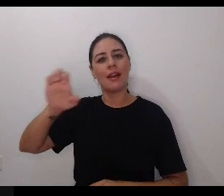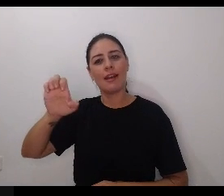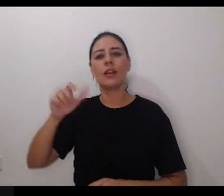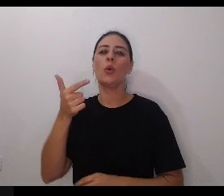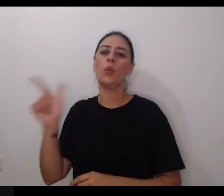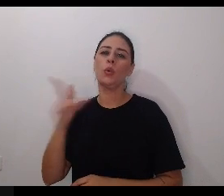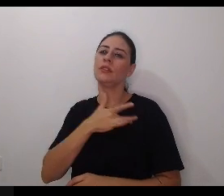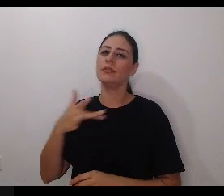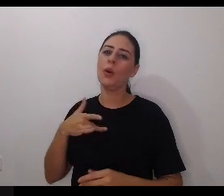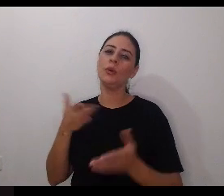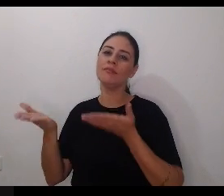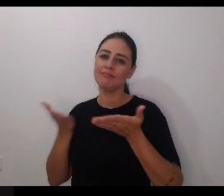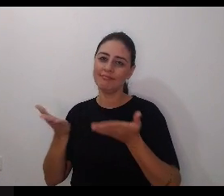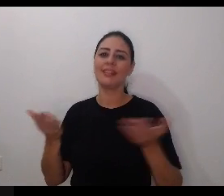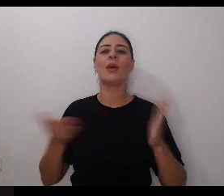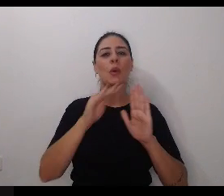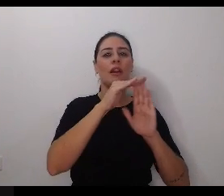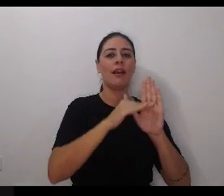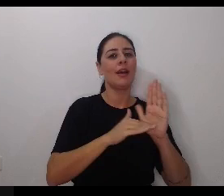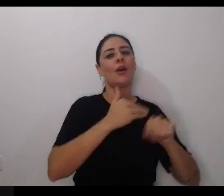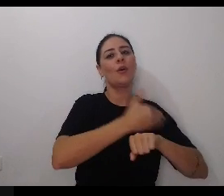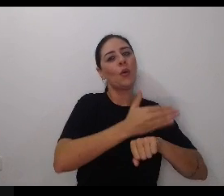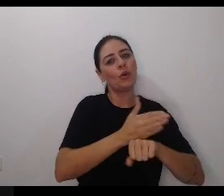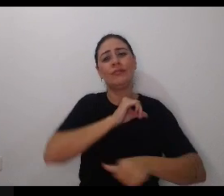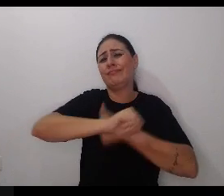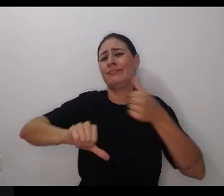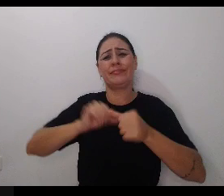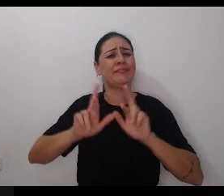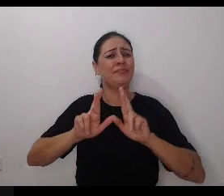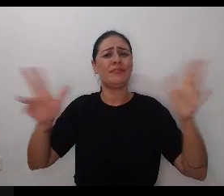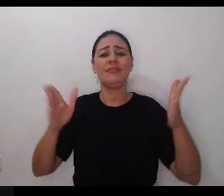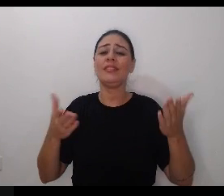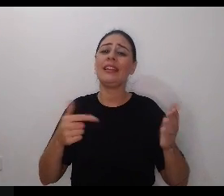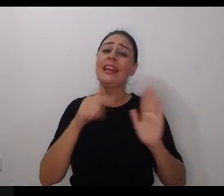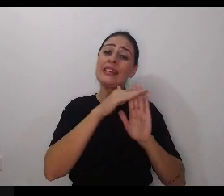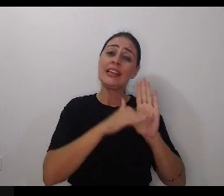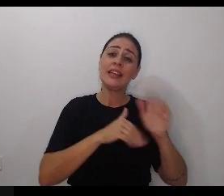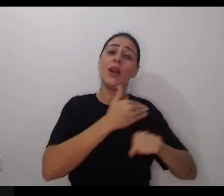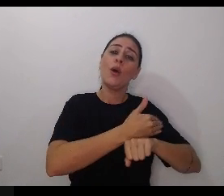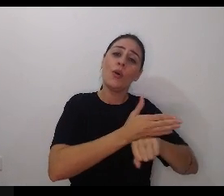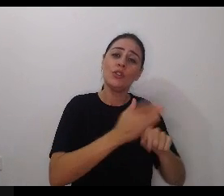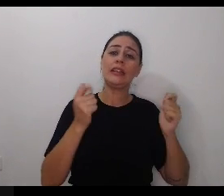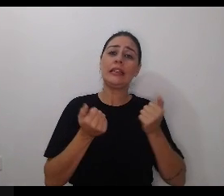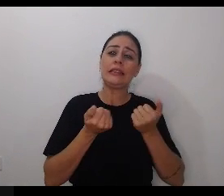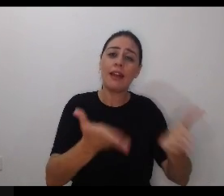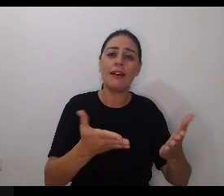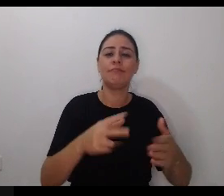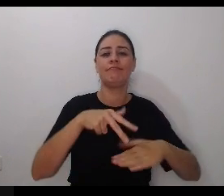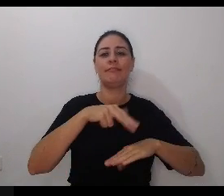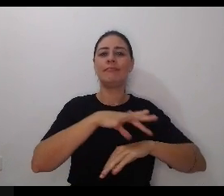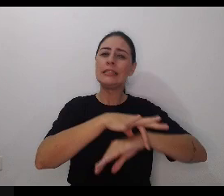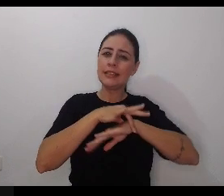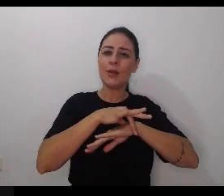algumas crianças tem também o SEMAI, os tratamentos de saúde, essa rotina mudou muito, né? E a rotina,